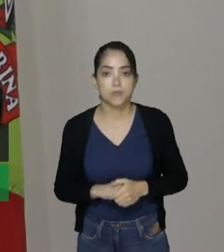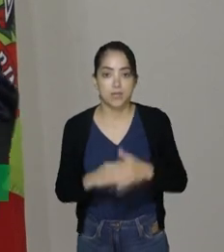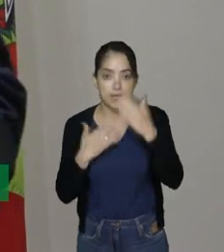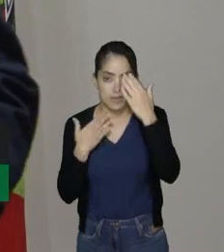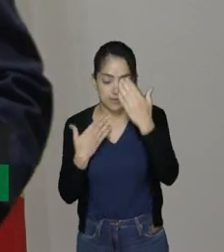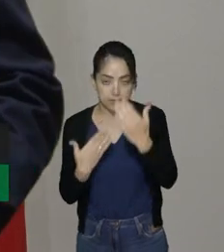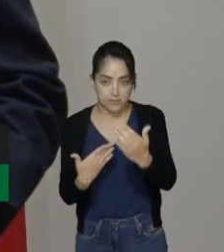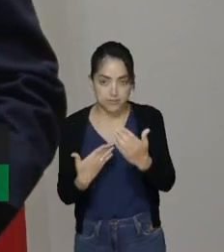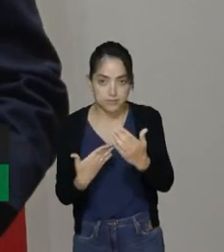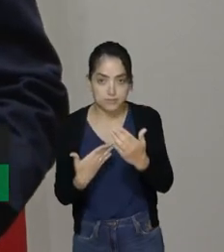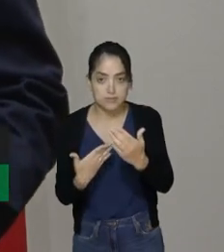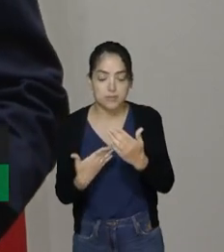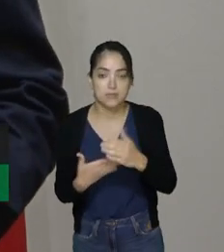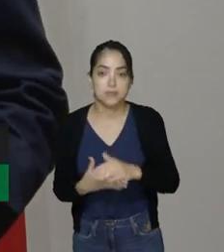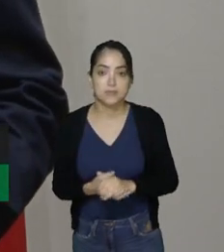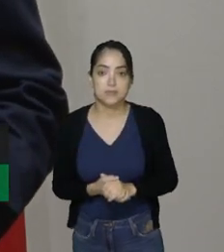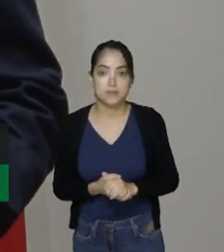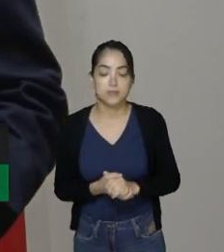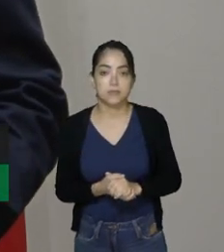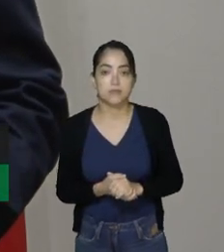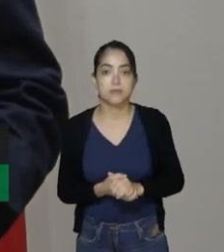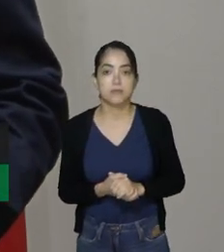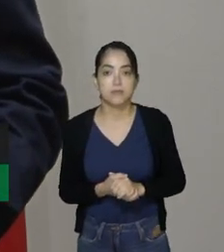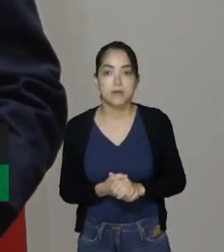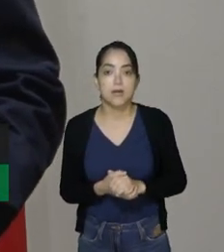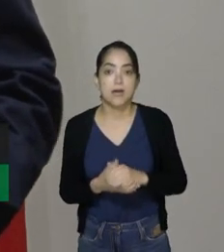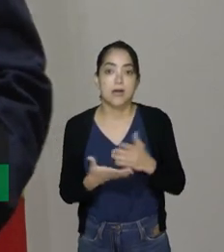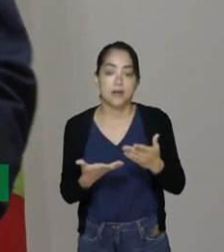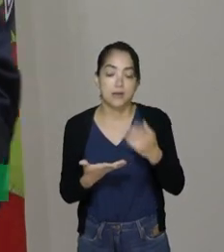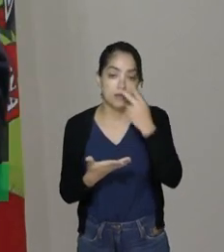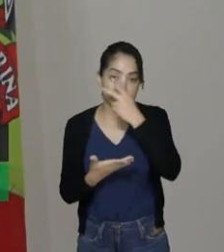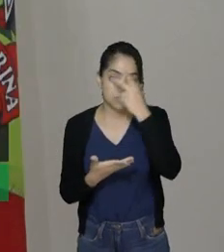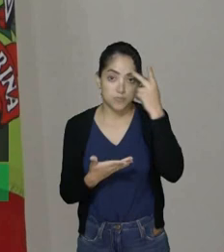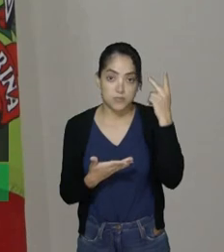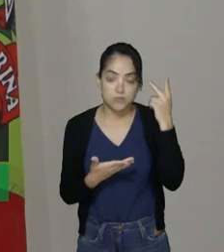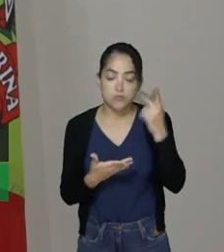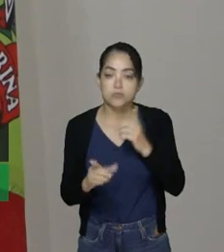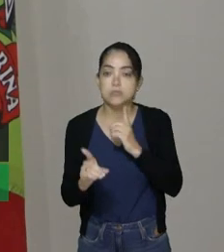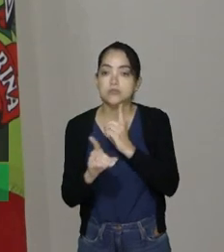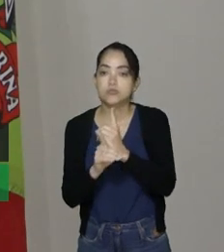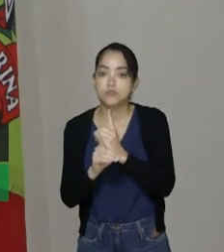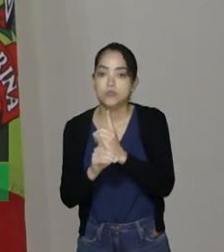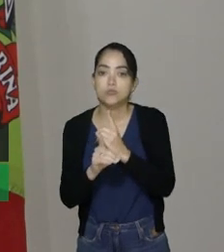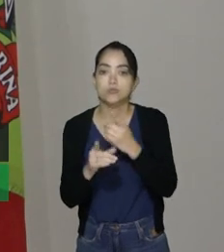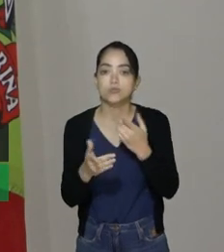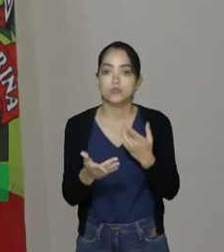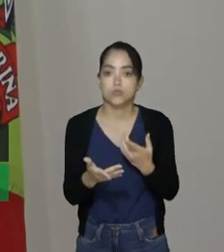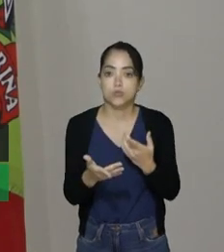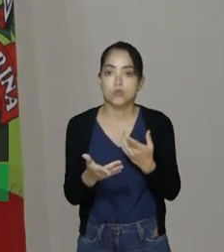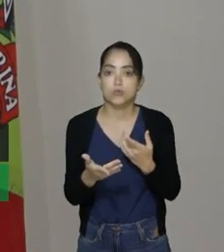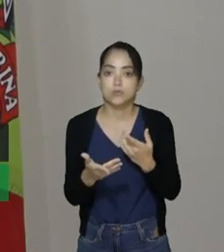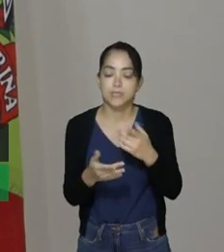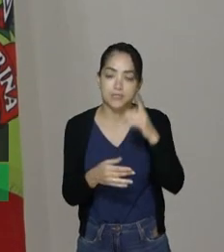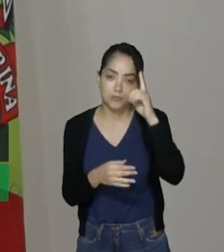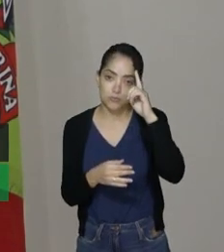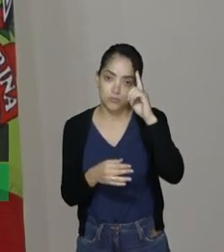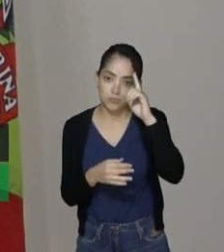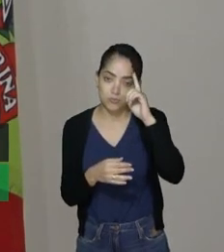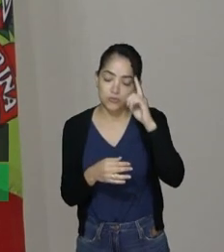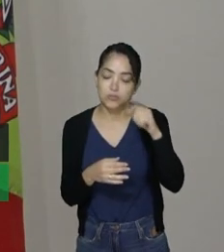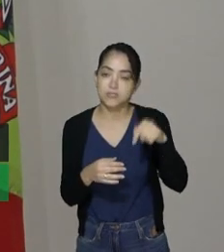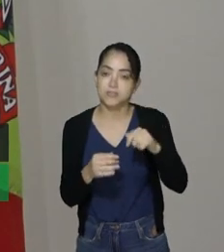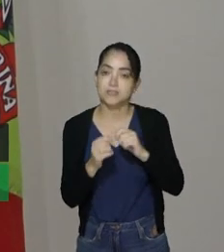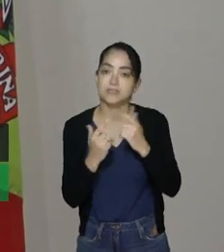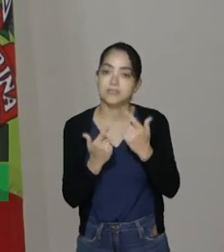Agradecer todas as pessoas que a gente encontrou todos esses dias aqui na Assembleia